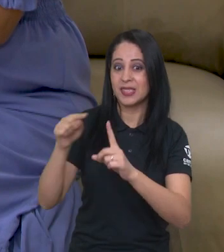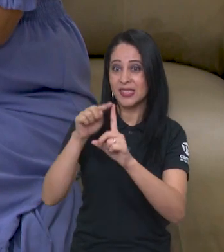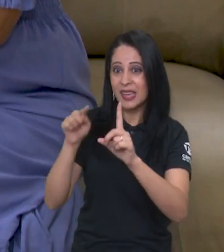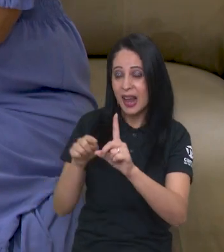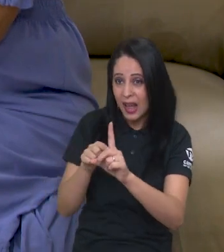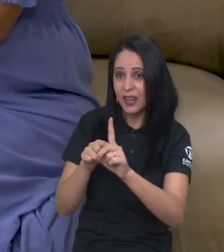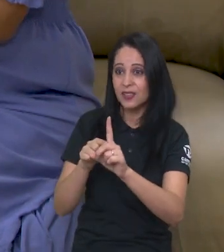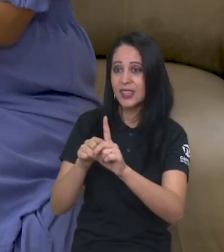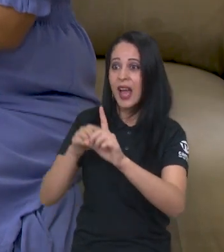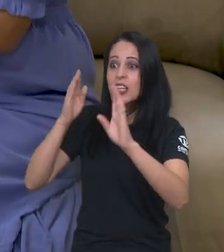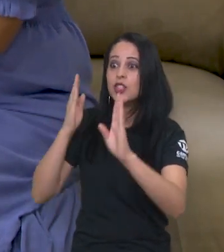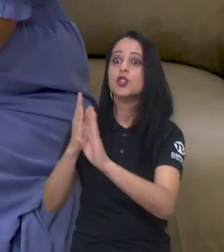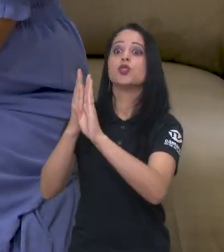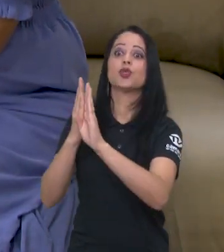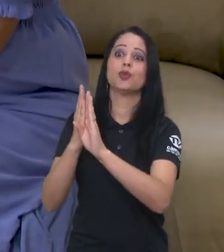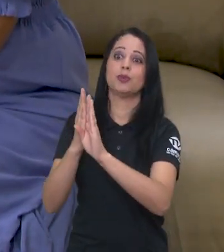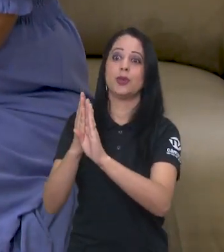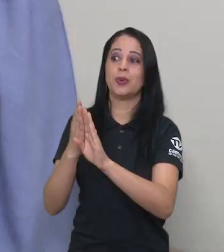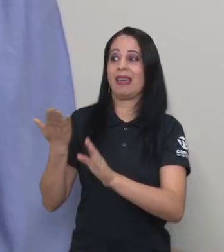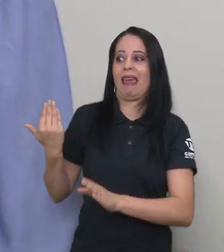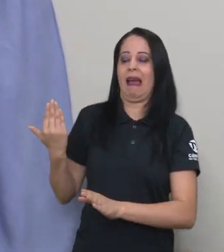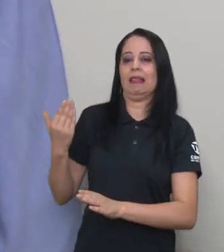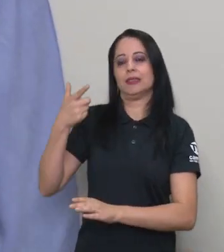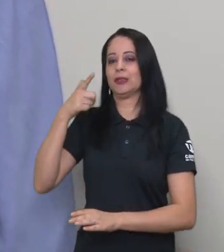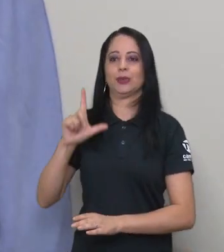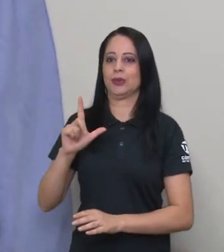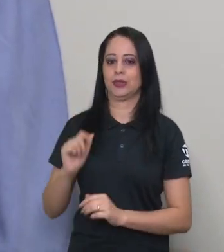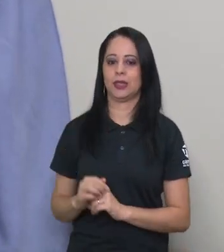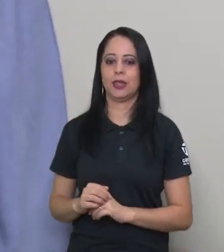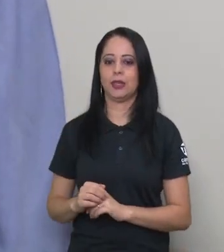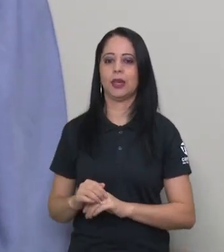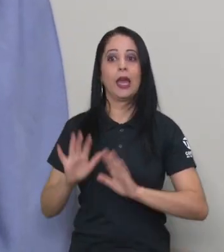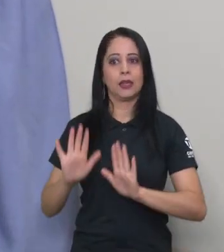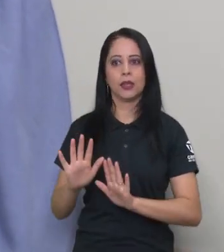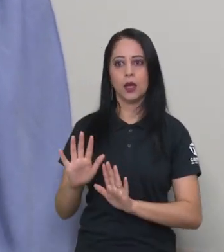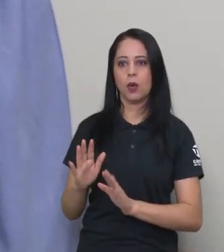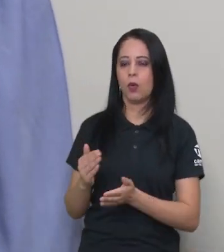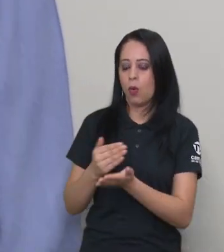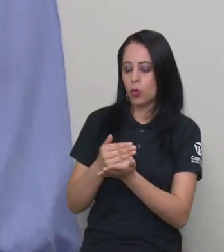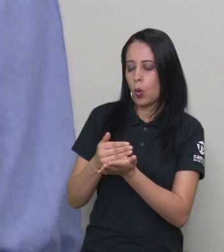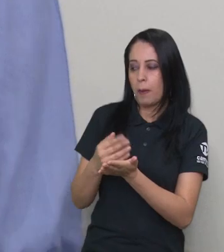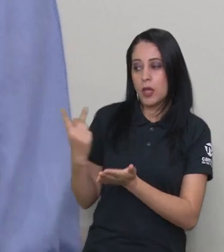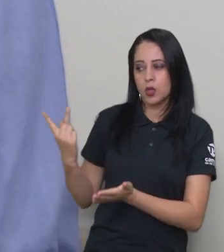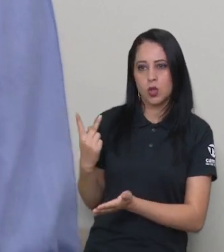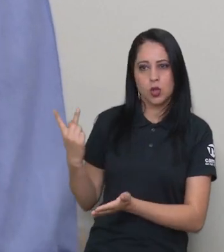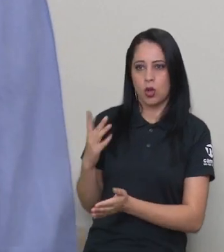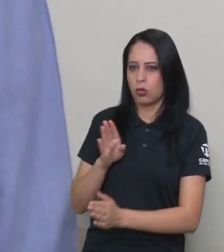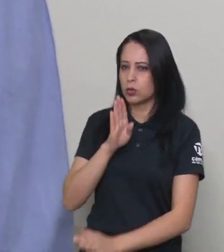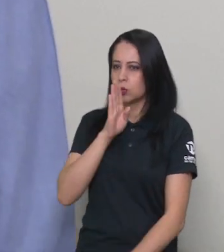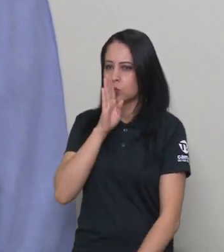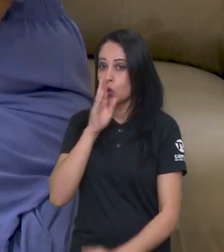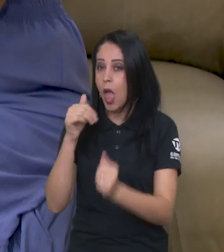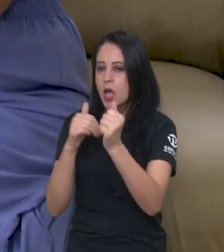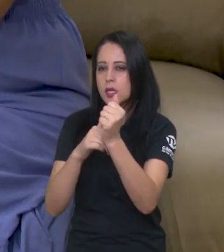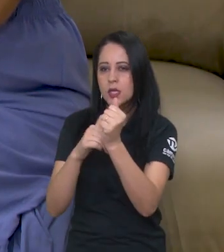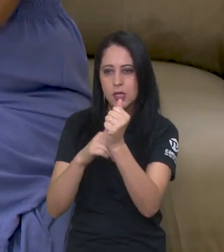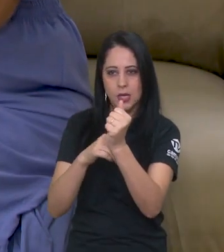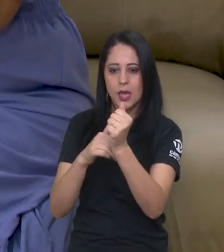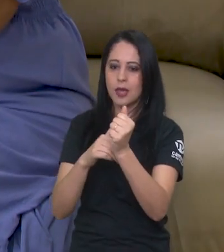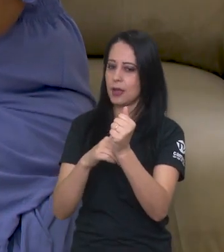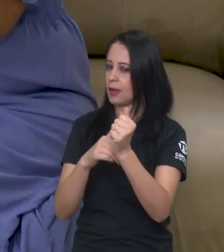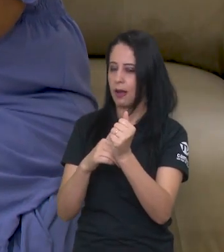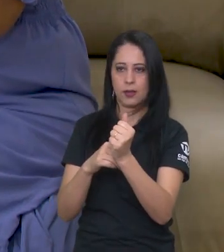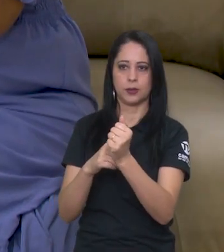estava tentando há algum tempo. Exatamente. Então, no início, éramos só nós dois mesmo e a gente não falava pra ninguém, pra todos